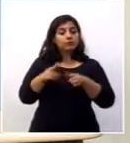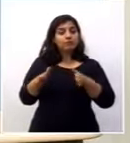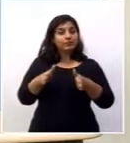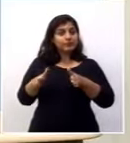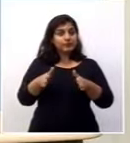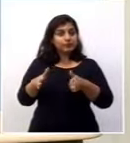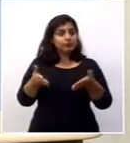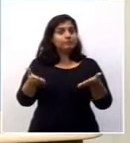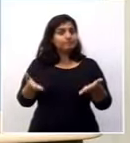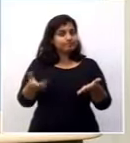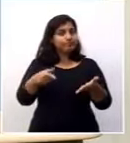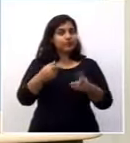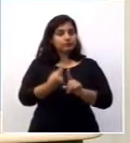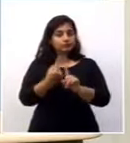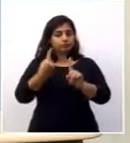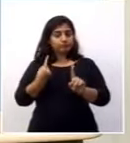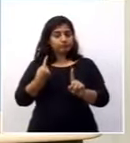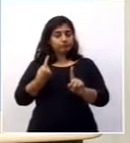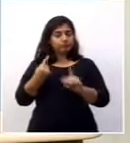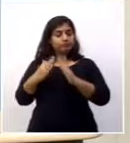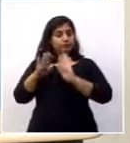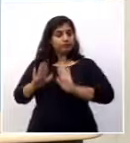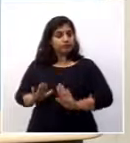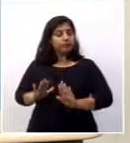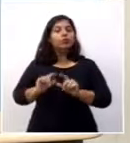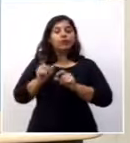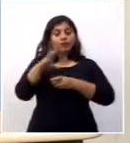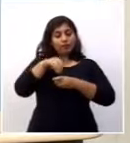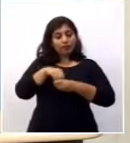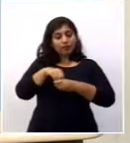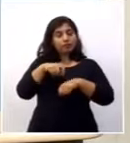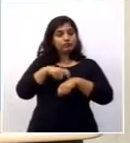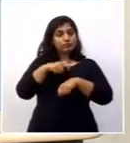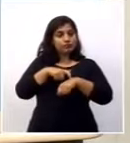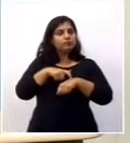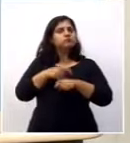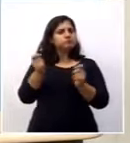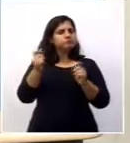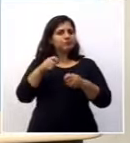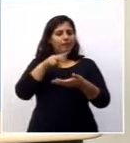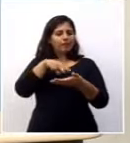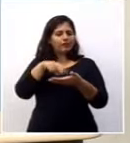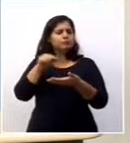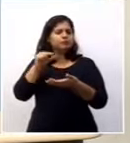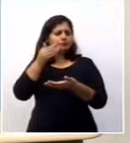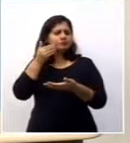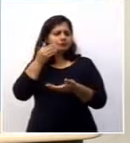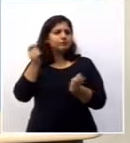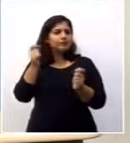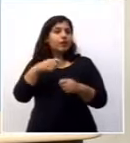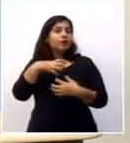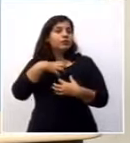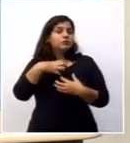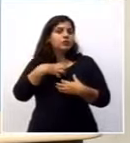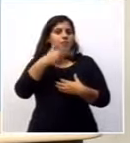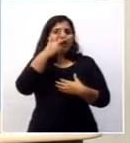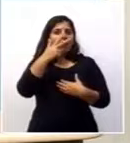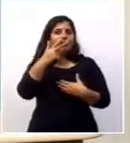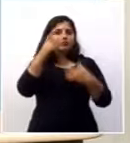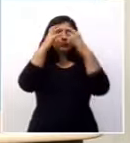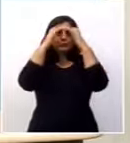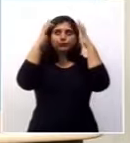período de isolamento social. E dentro desse período, nós podemos ler um pouquinho, sim. É uma forma de